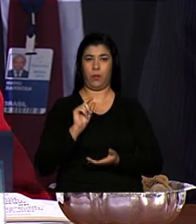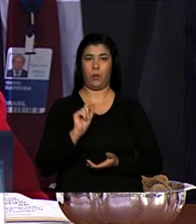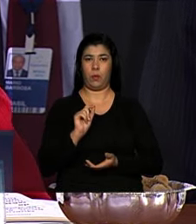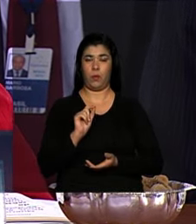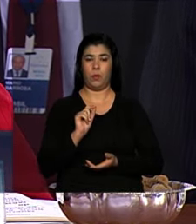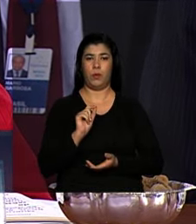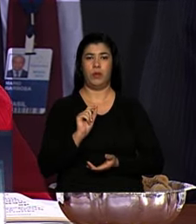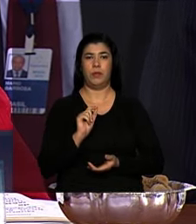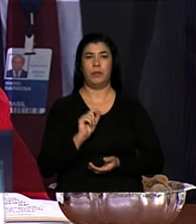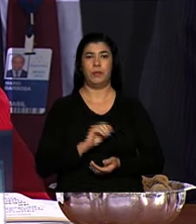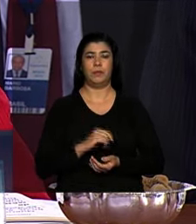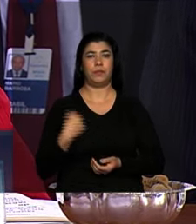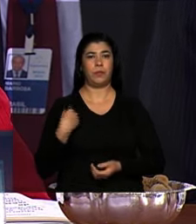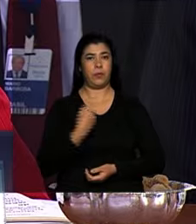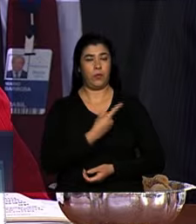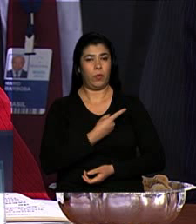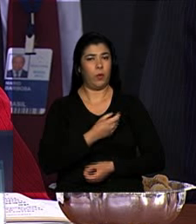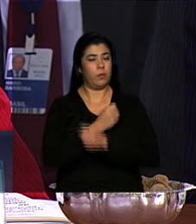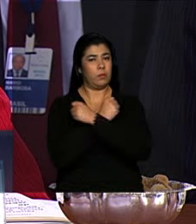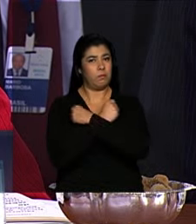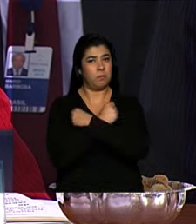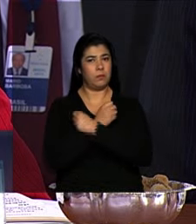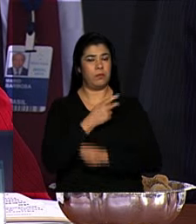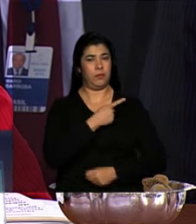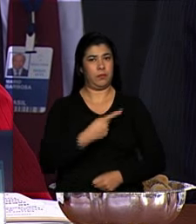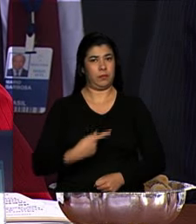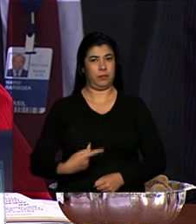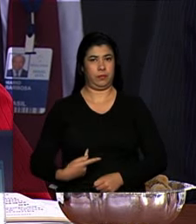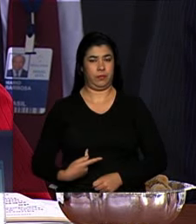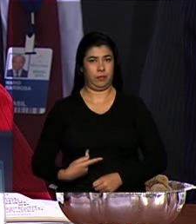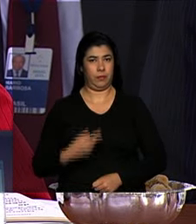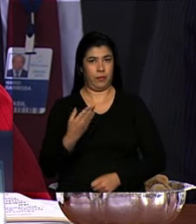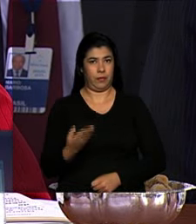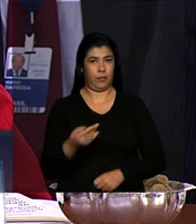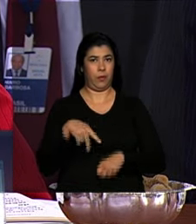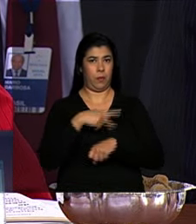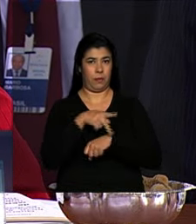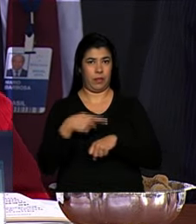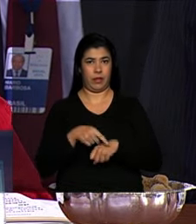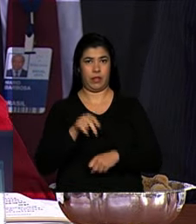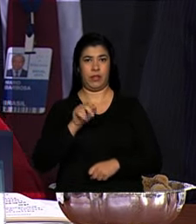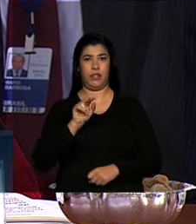o nosso querido presidente do Uruguai